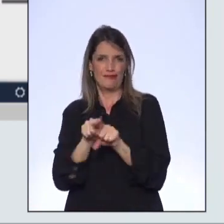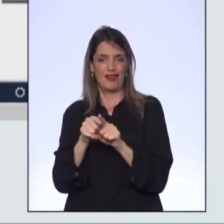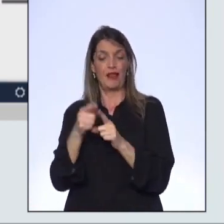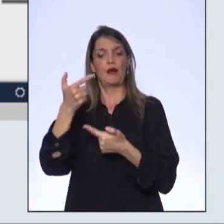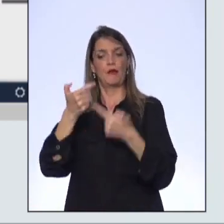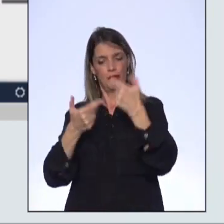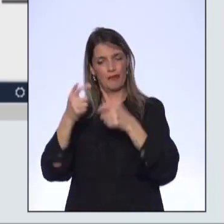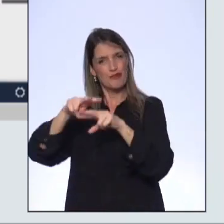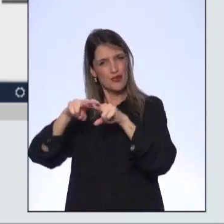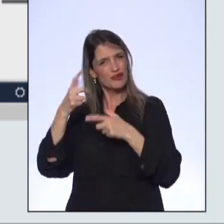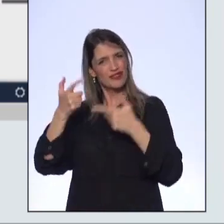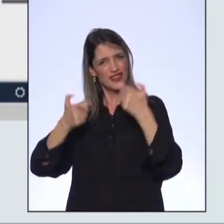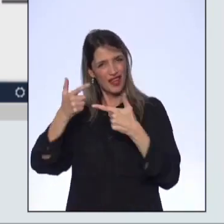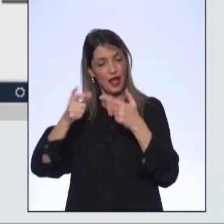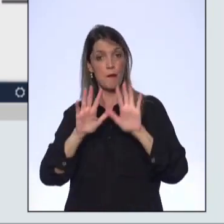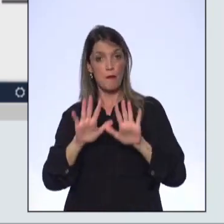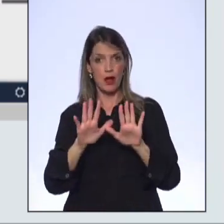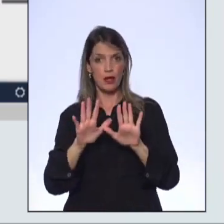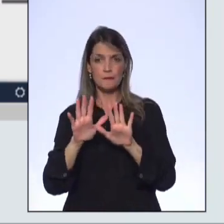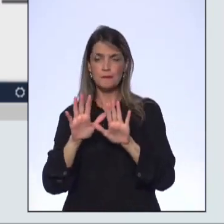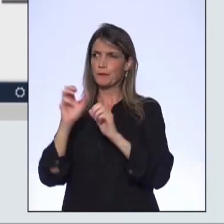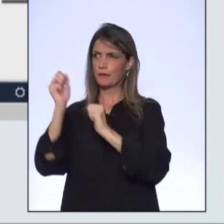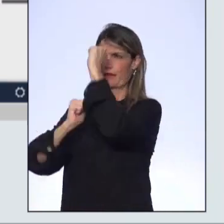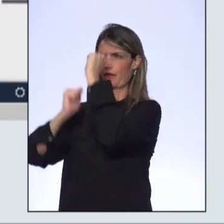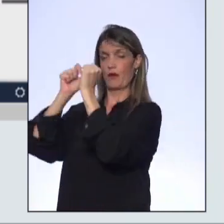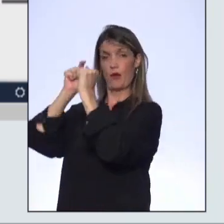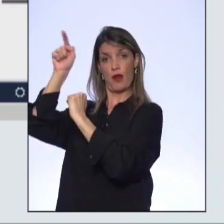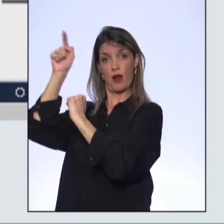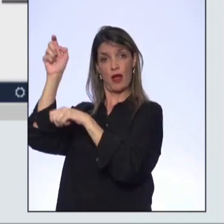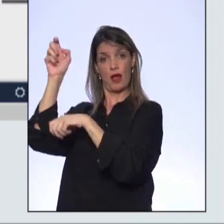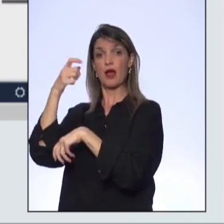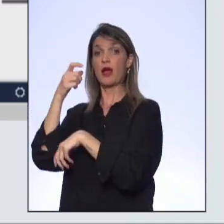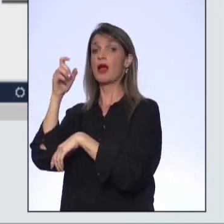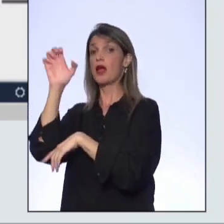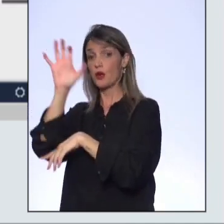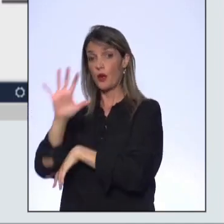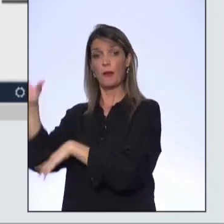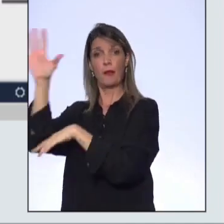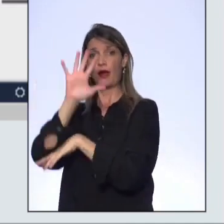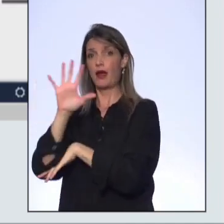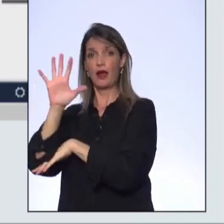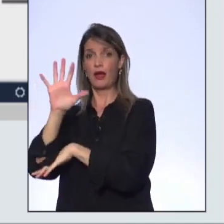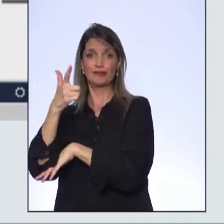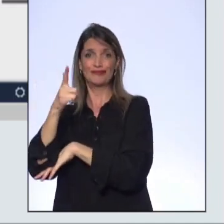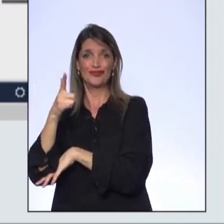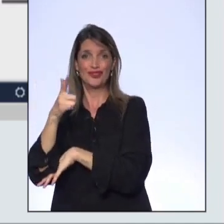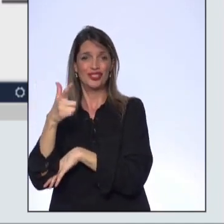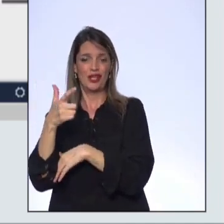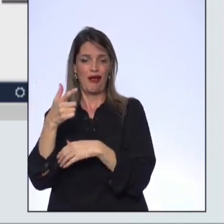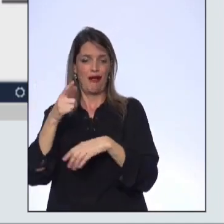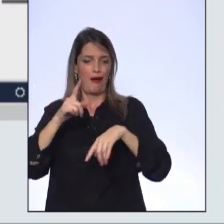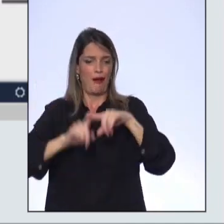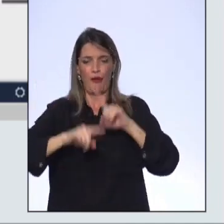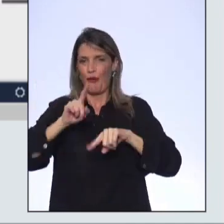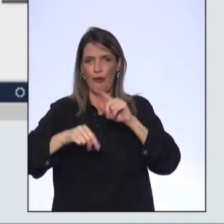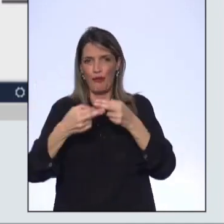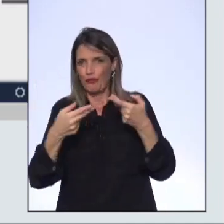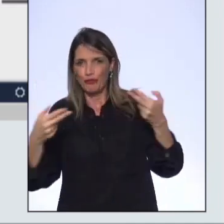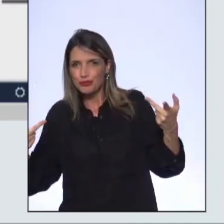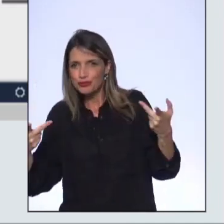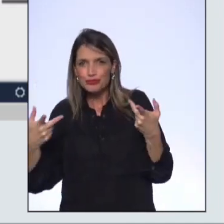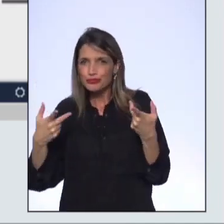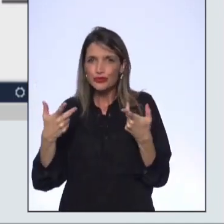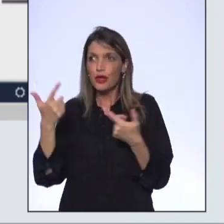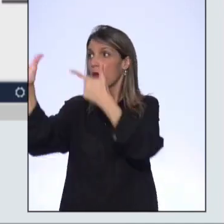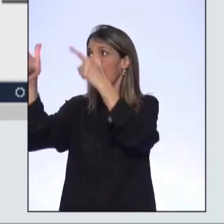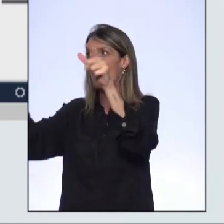forma, as indústrias europeias deixaram de produzir mercadorias para o resto do mundo. Como não era possível comprar produtos